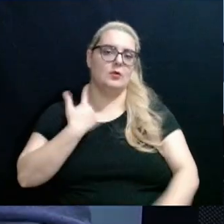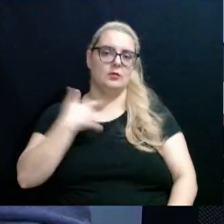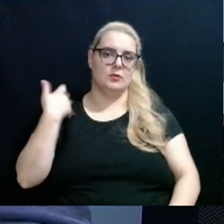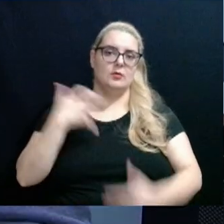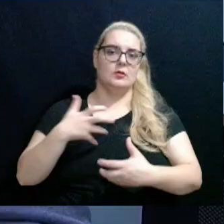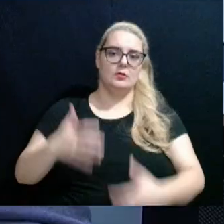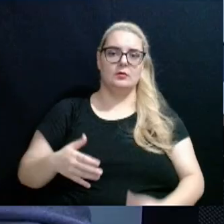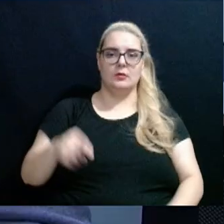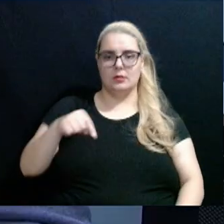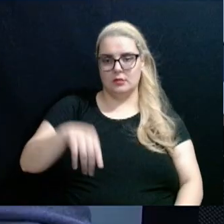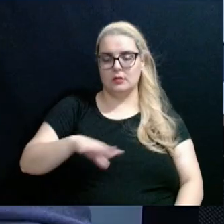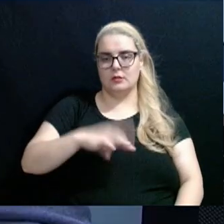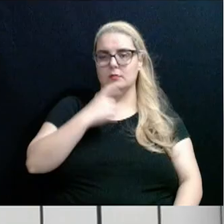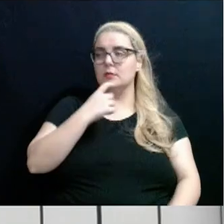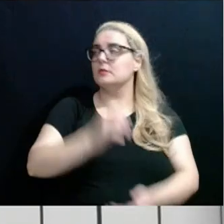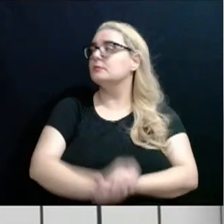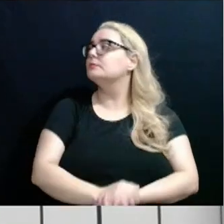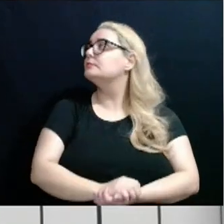Campinas.